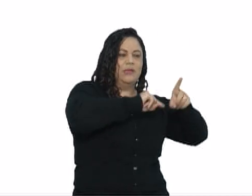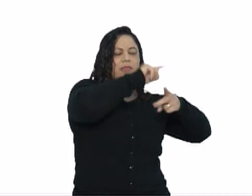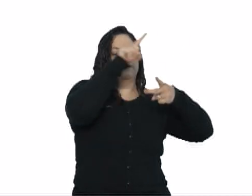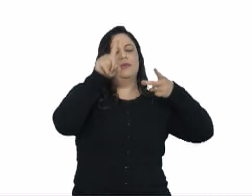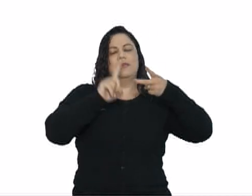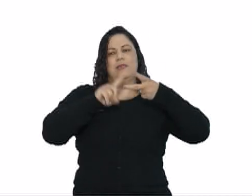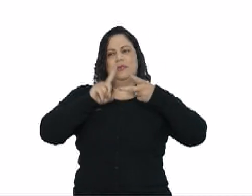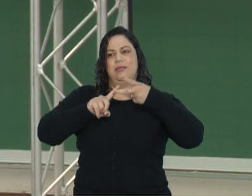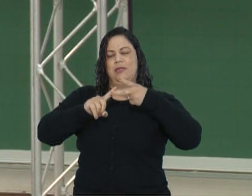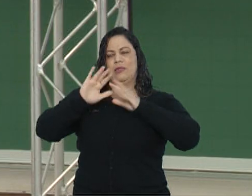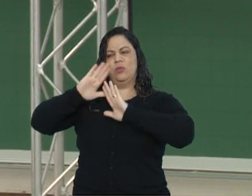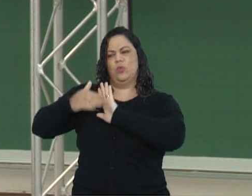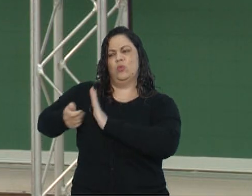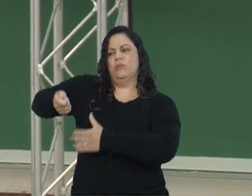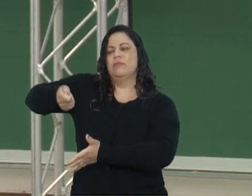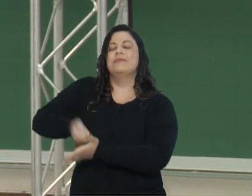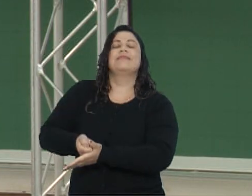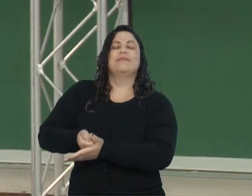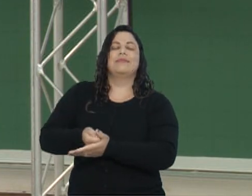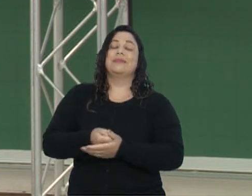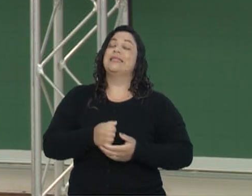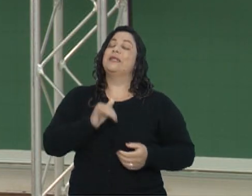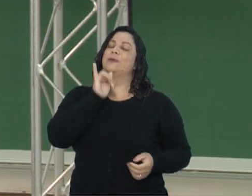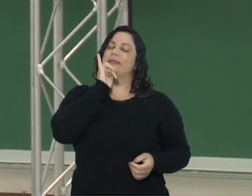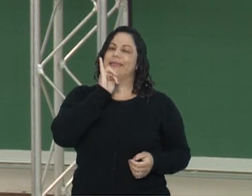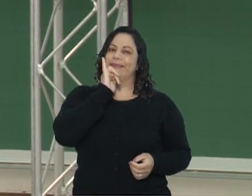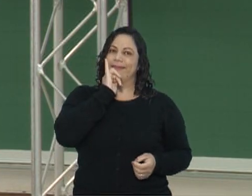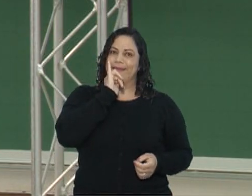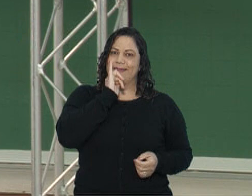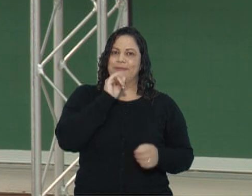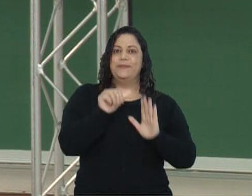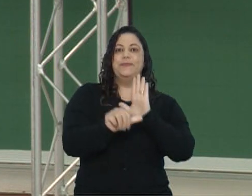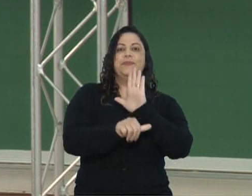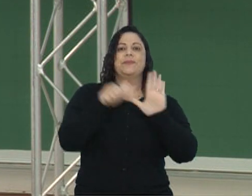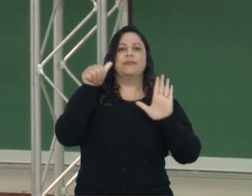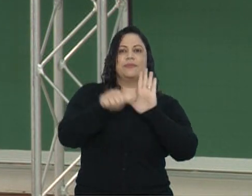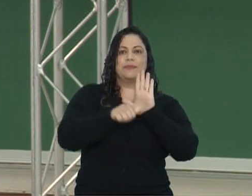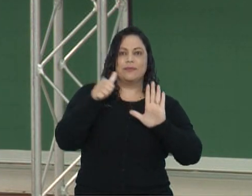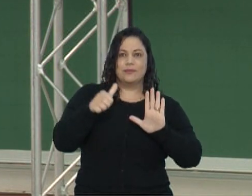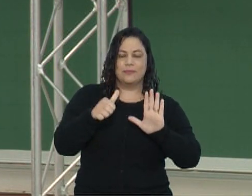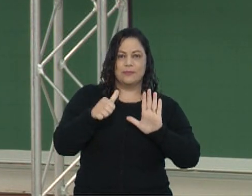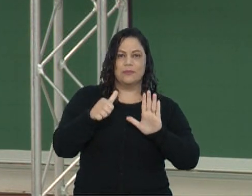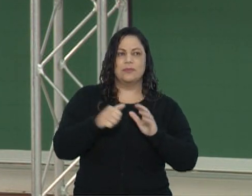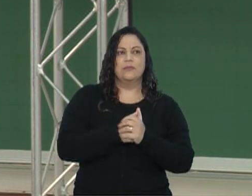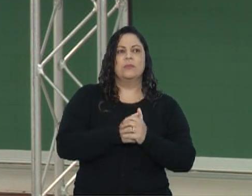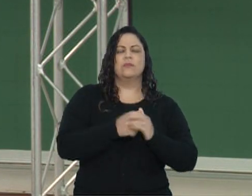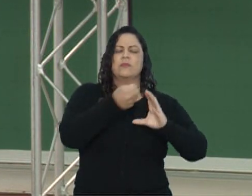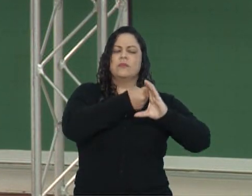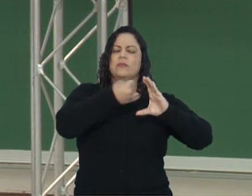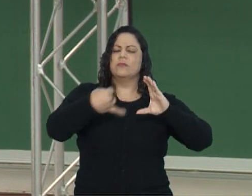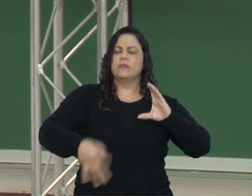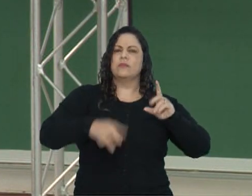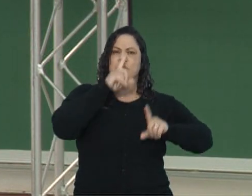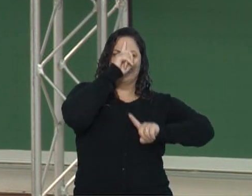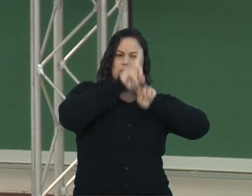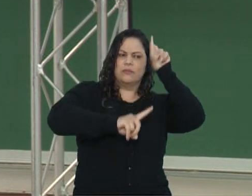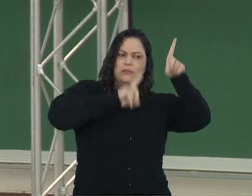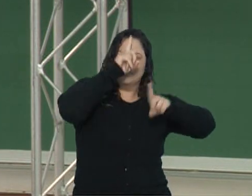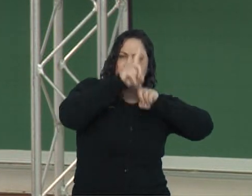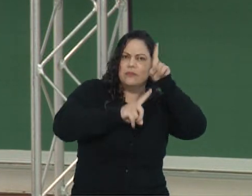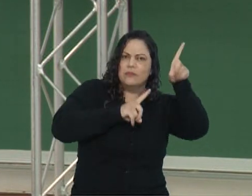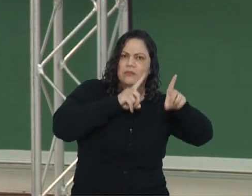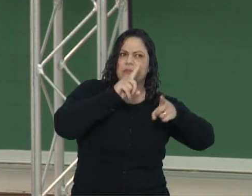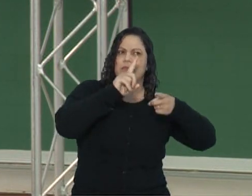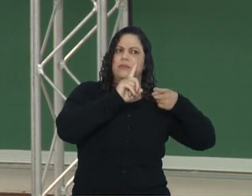cite exemplos. O que eu quero que vocês façam aqui, então? Primeiro, no primeiro momento, vocês vão me colocar a característica do autoritarismo e do